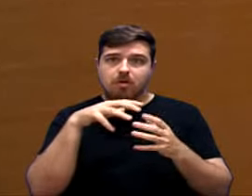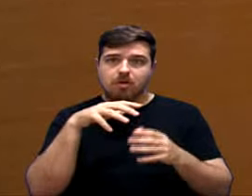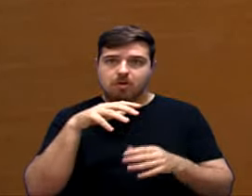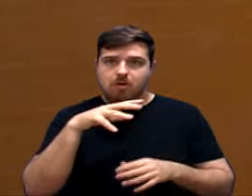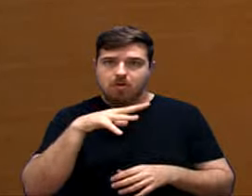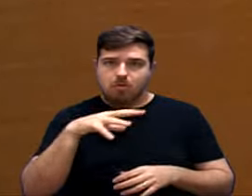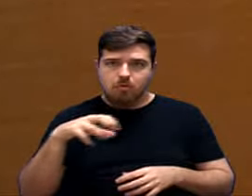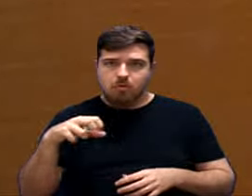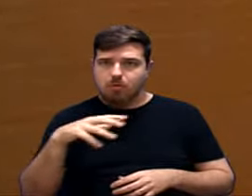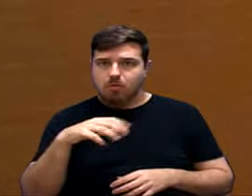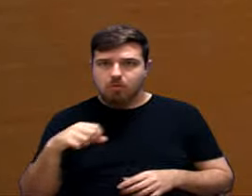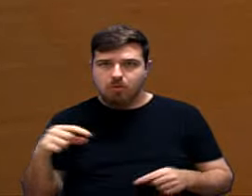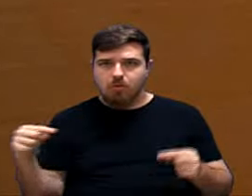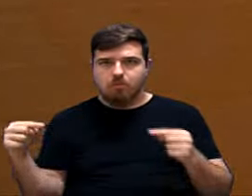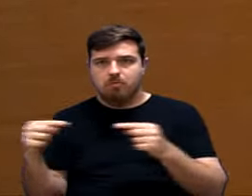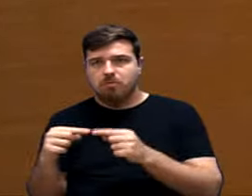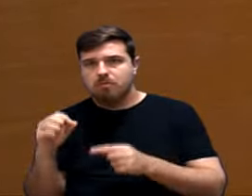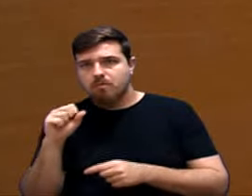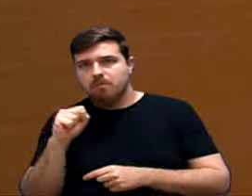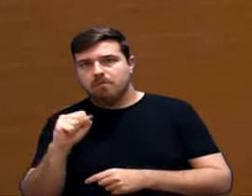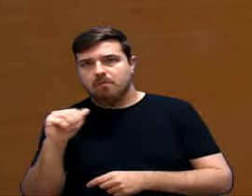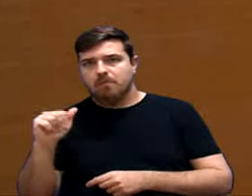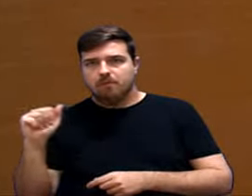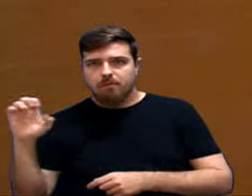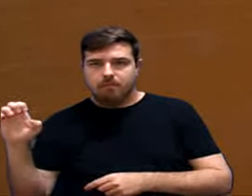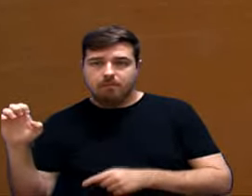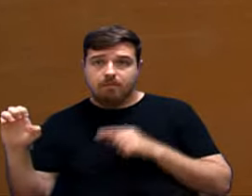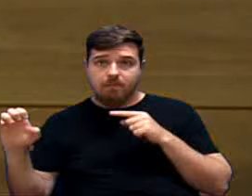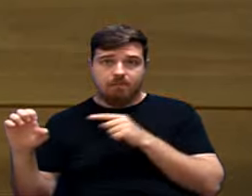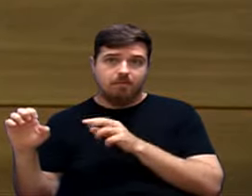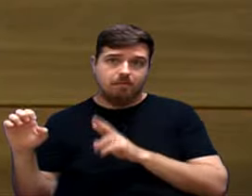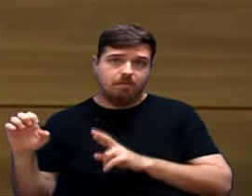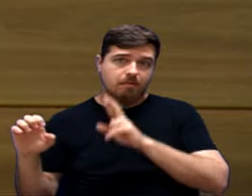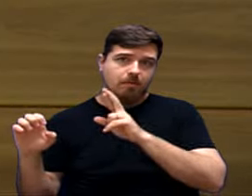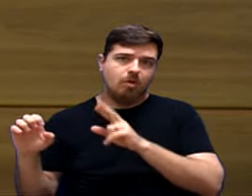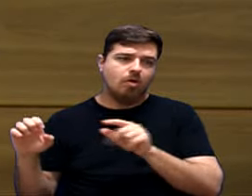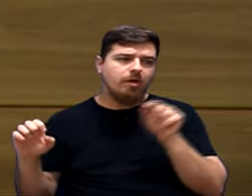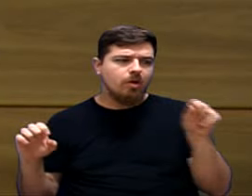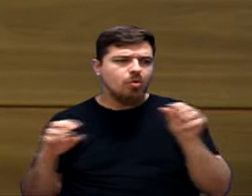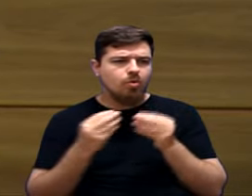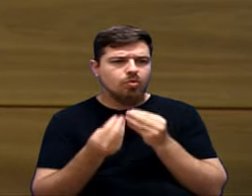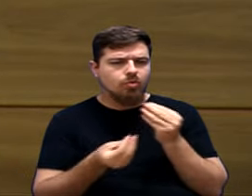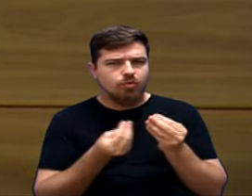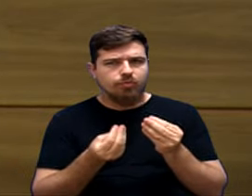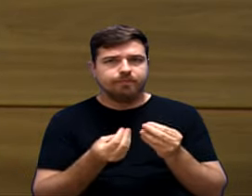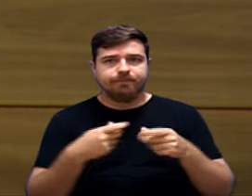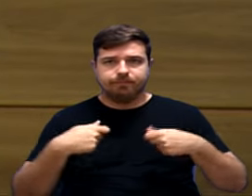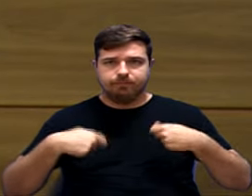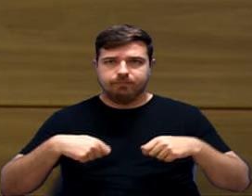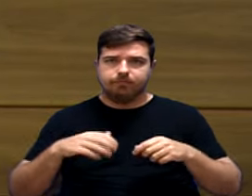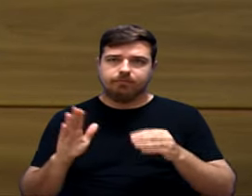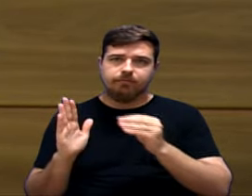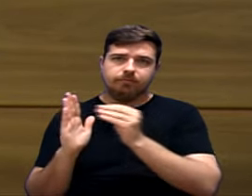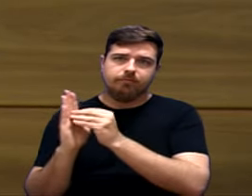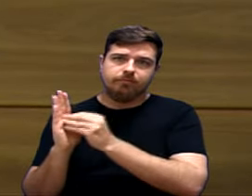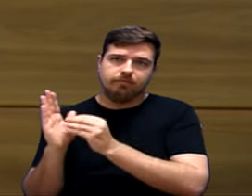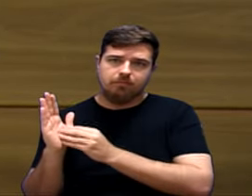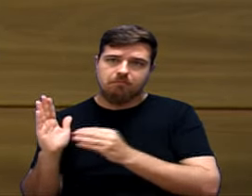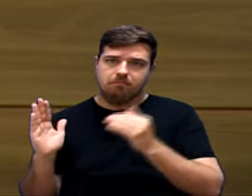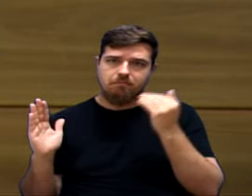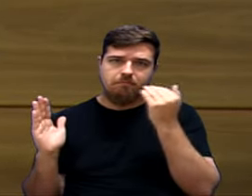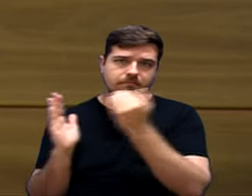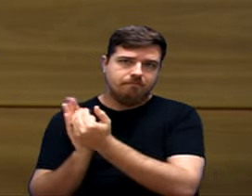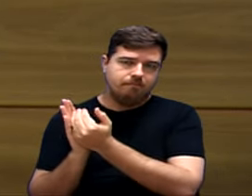do macrodrenagem do sai que vai direcionar o que é para aquela região qual que é porque ali a gente sabe que tem o parque Don quot a gente já